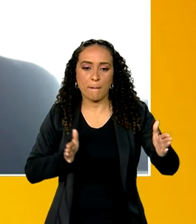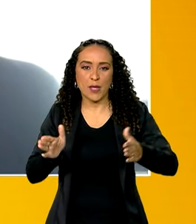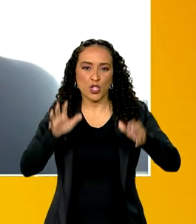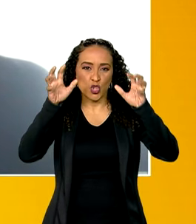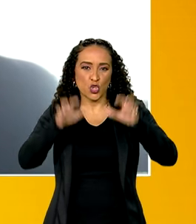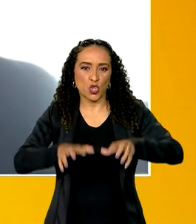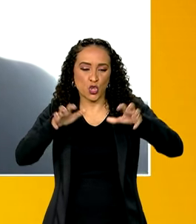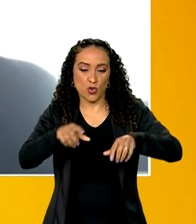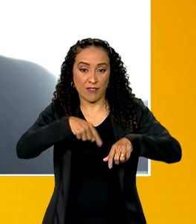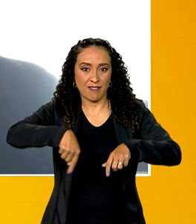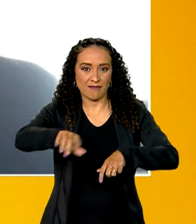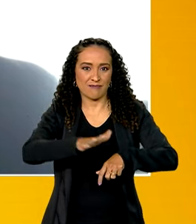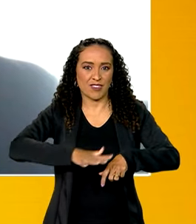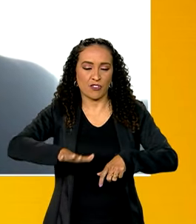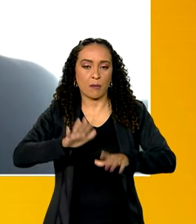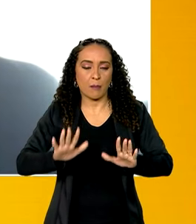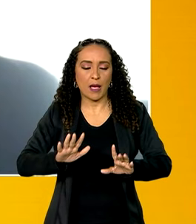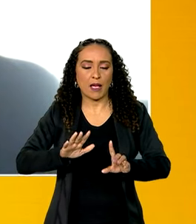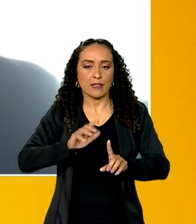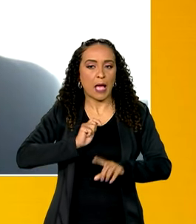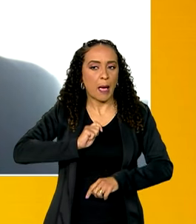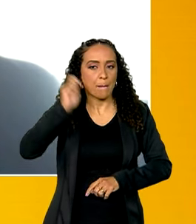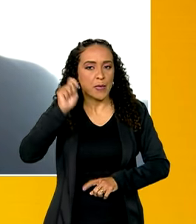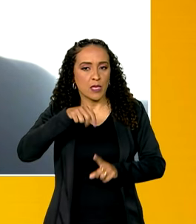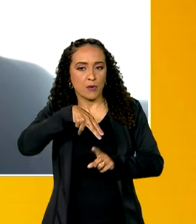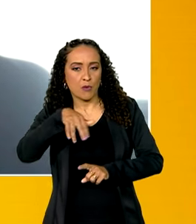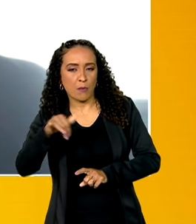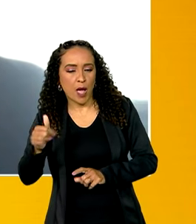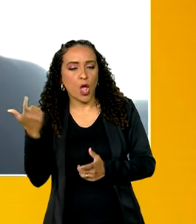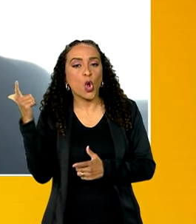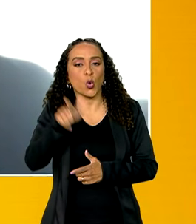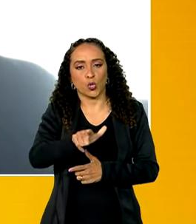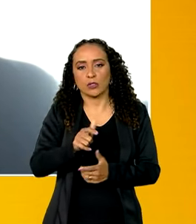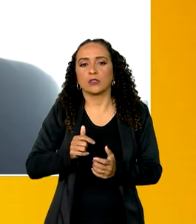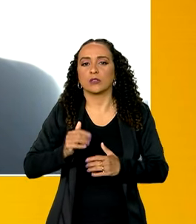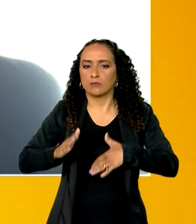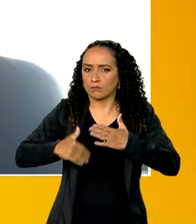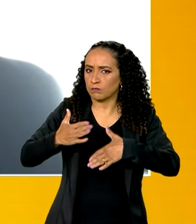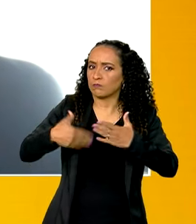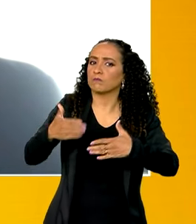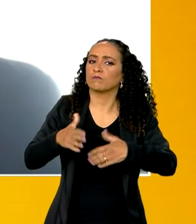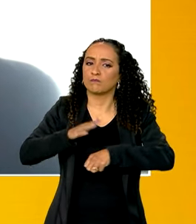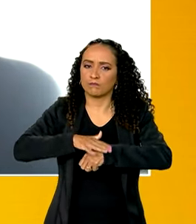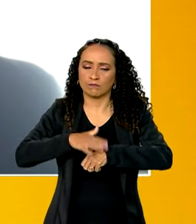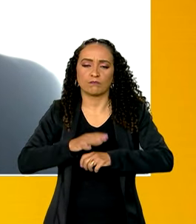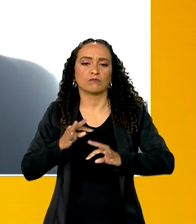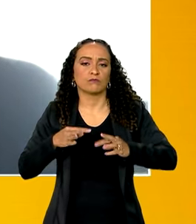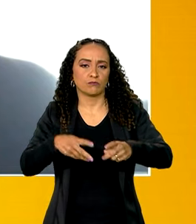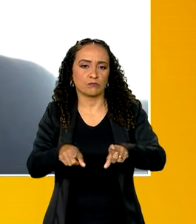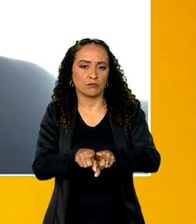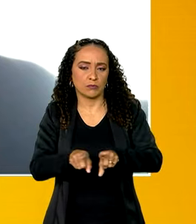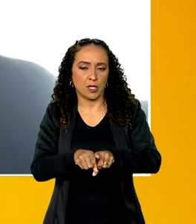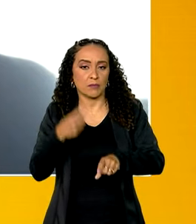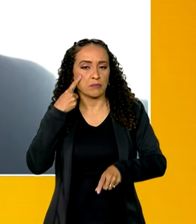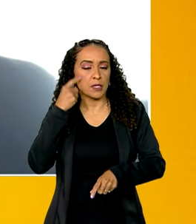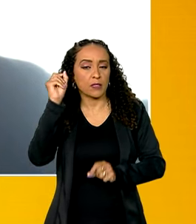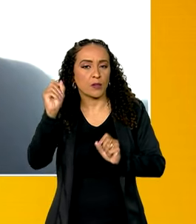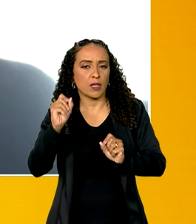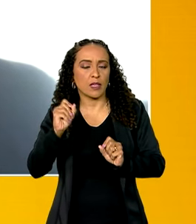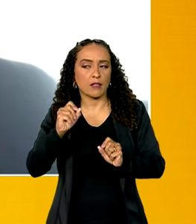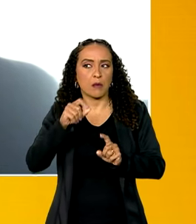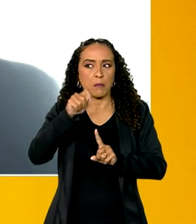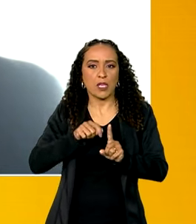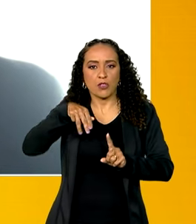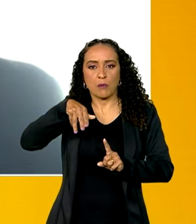na região, mas abril e maio a gente conseguiu dar um volume muito grande das operações. Para você ter uma ideia, de março